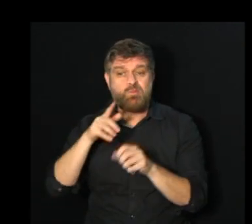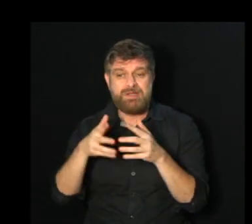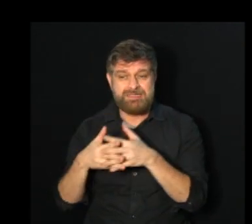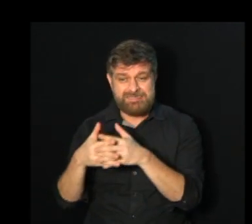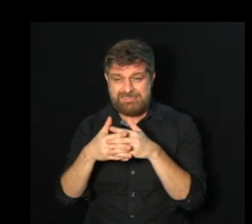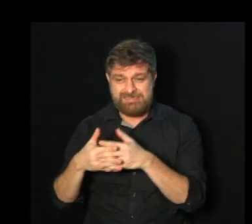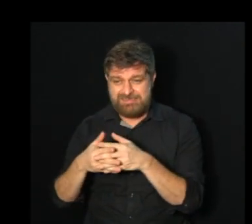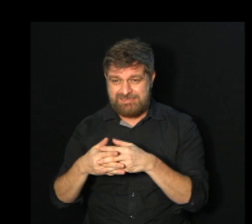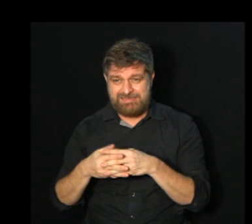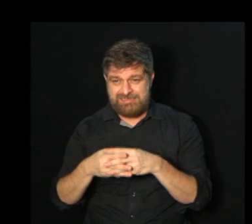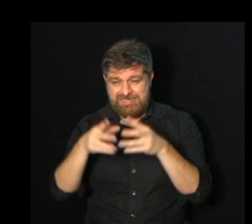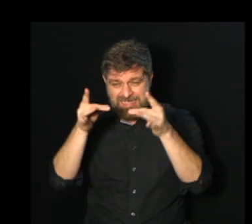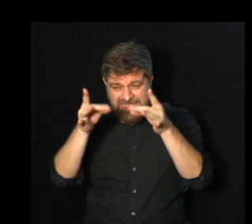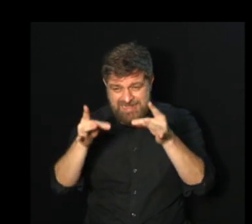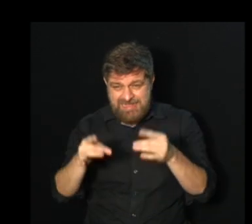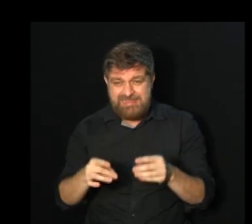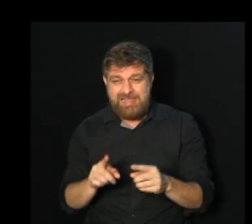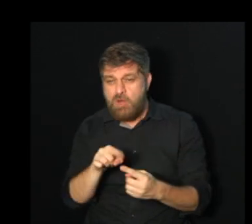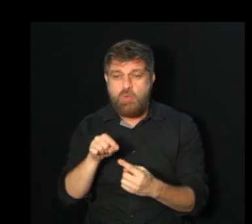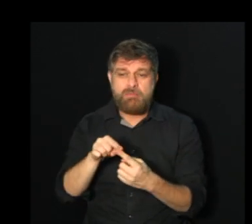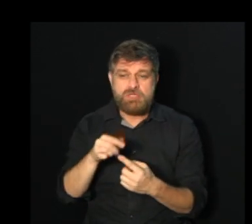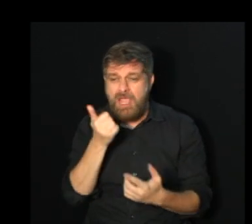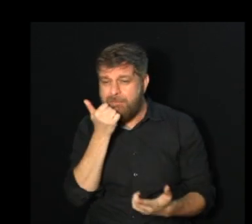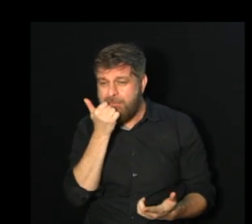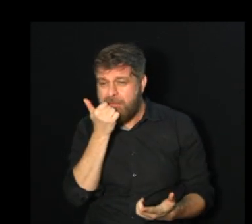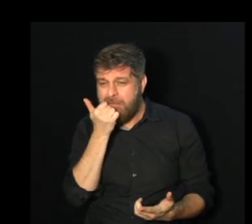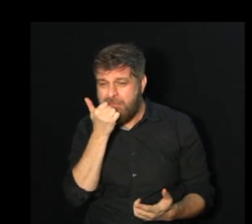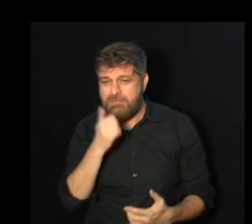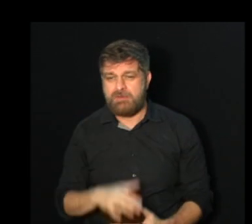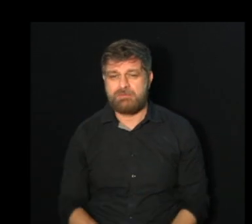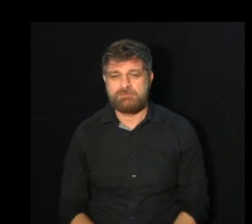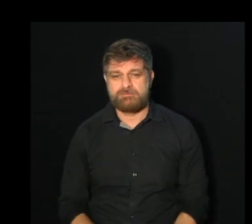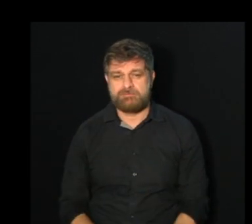explicar exatamente qual é a ideia do radioamadorismo.